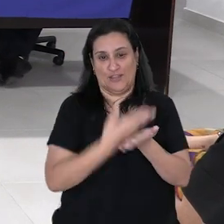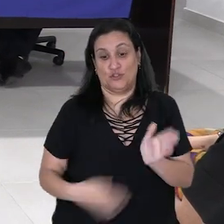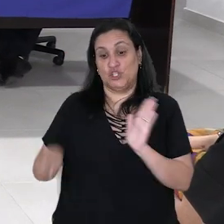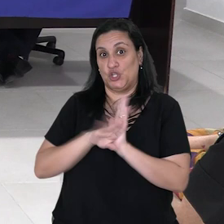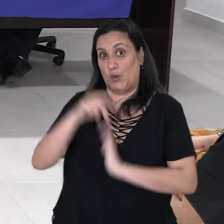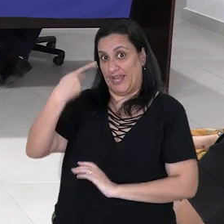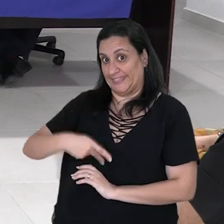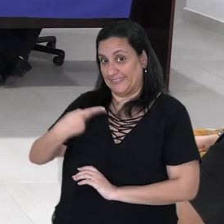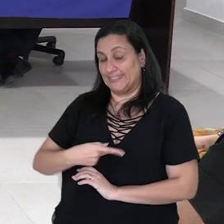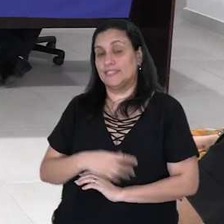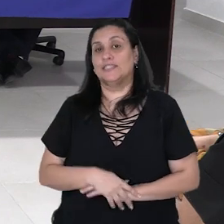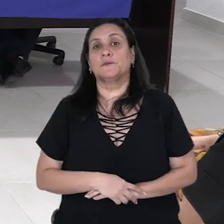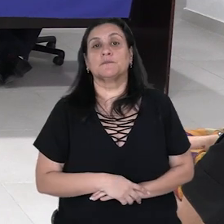chegaram,